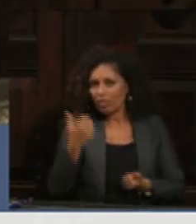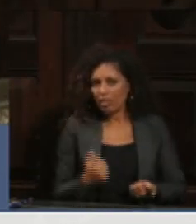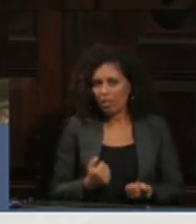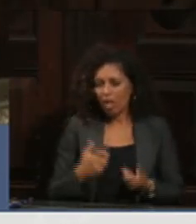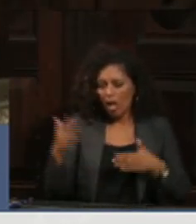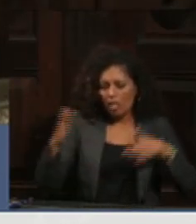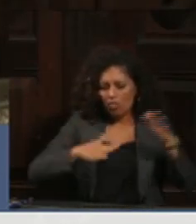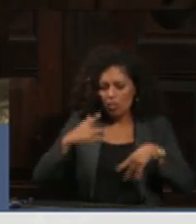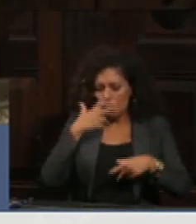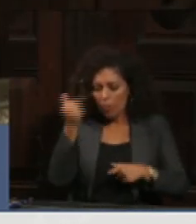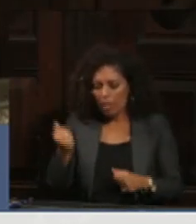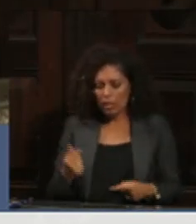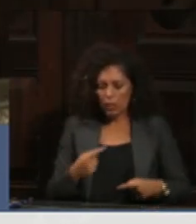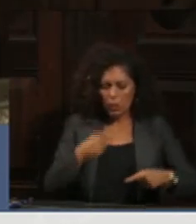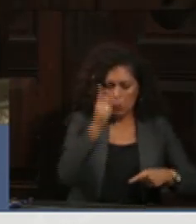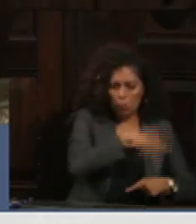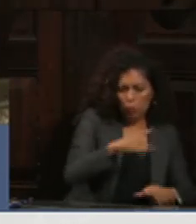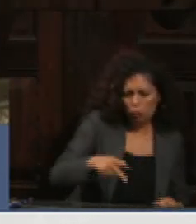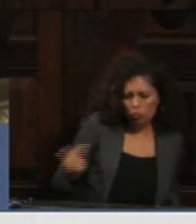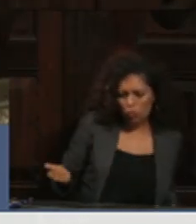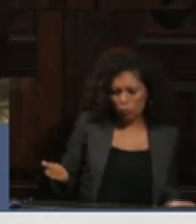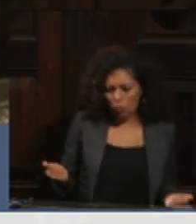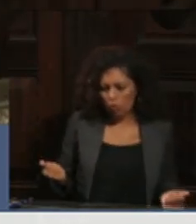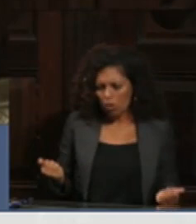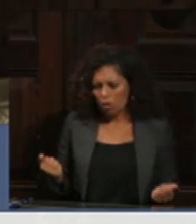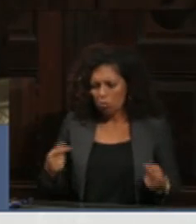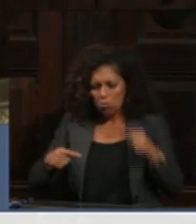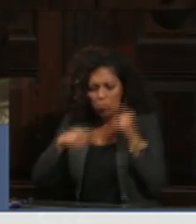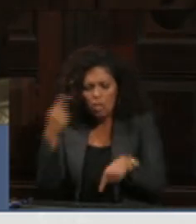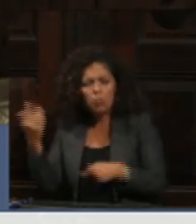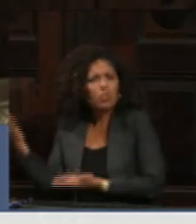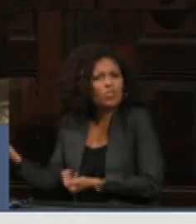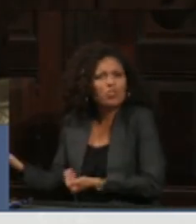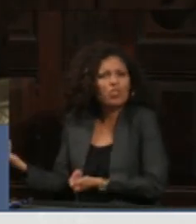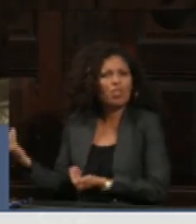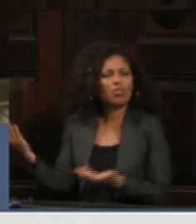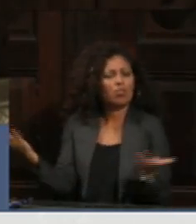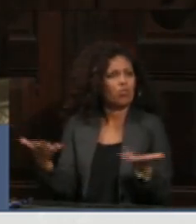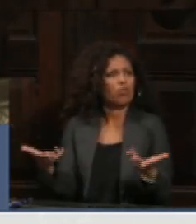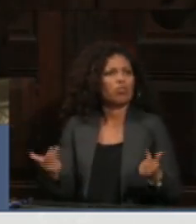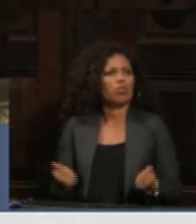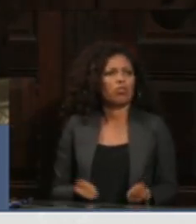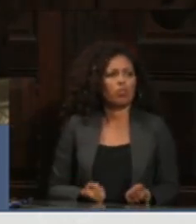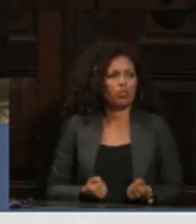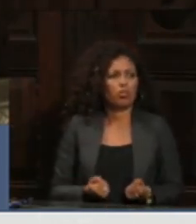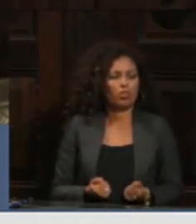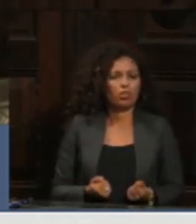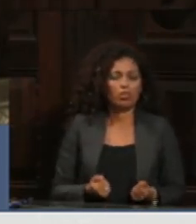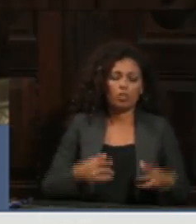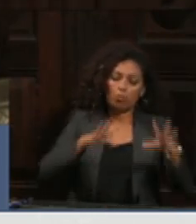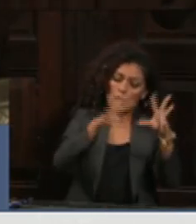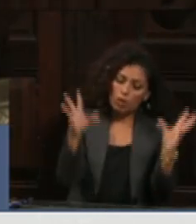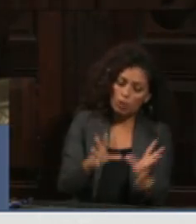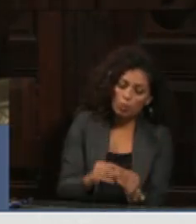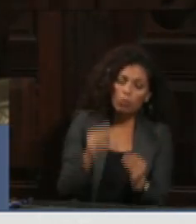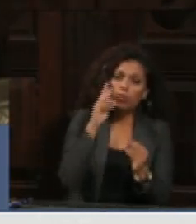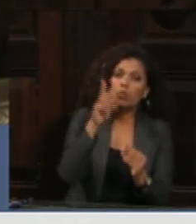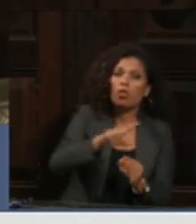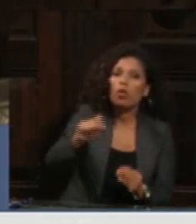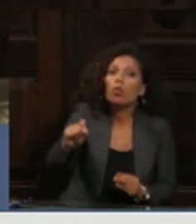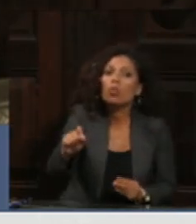descompasso entre séculos acaba gerando um produto que às vezes são tragédias, que às vezes